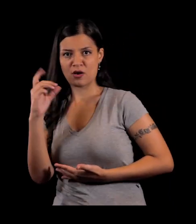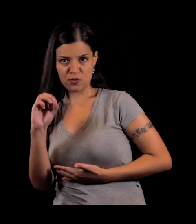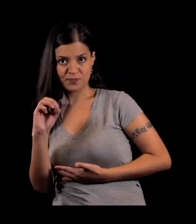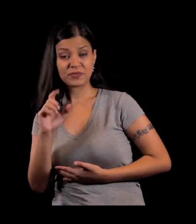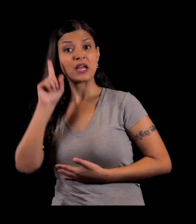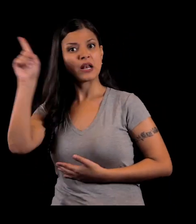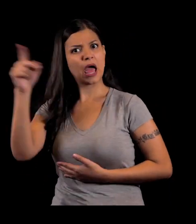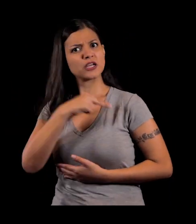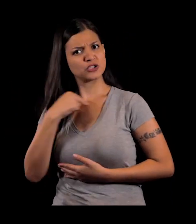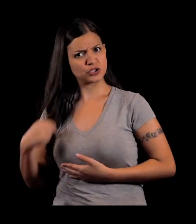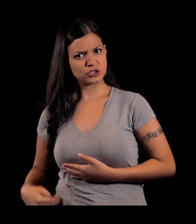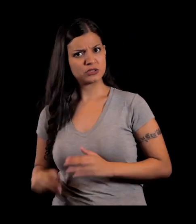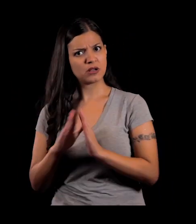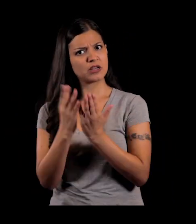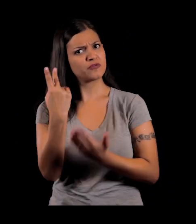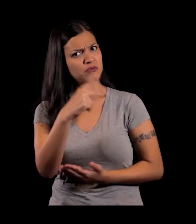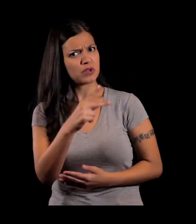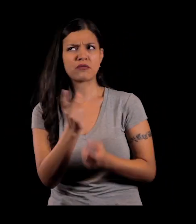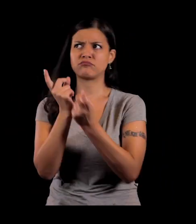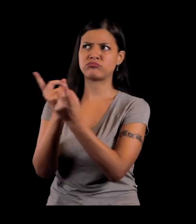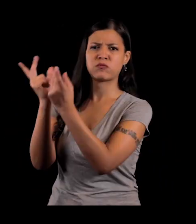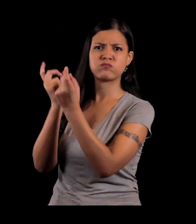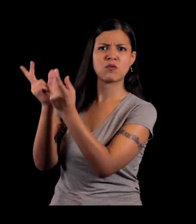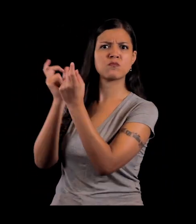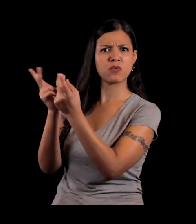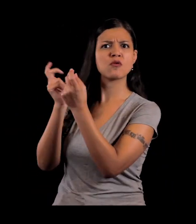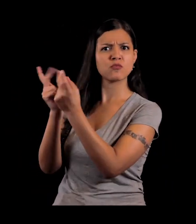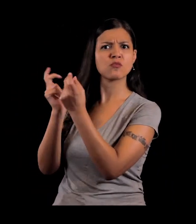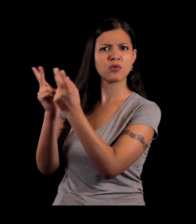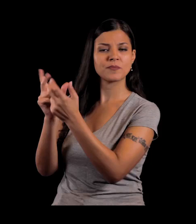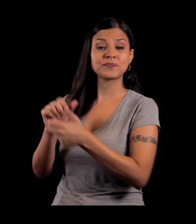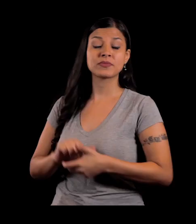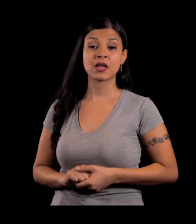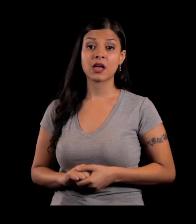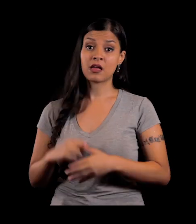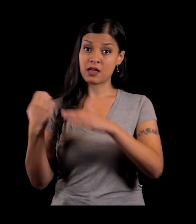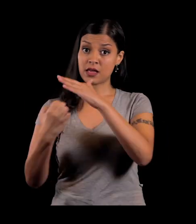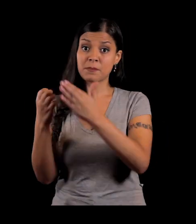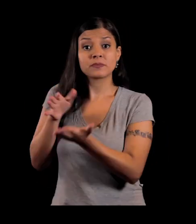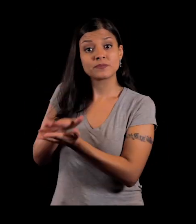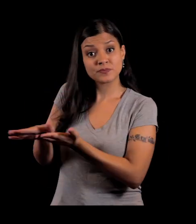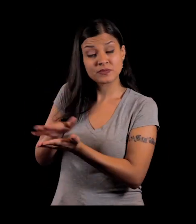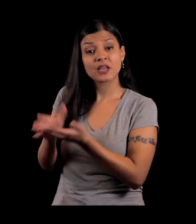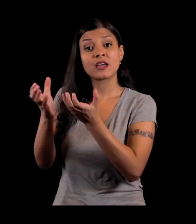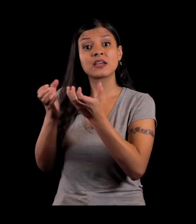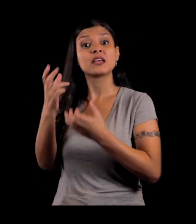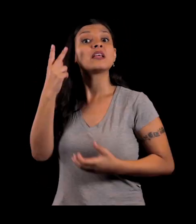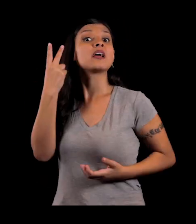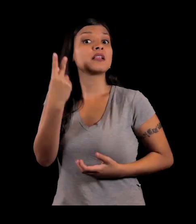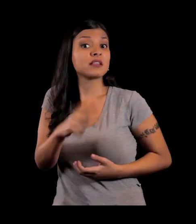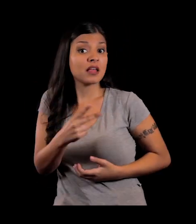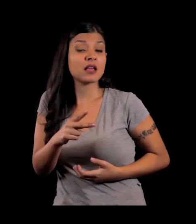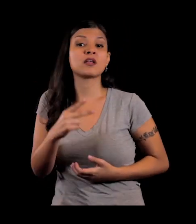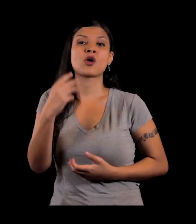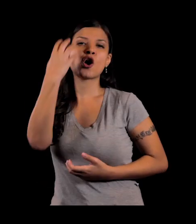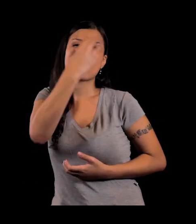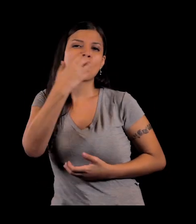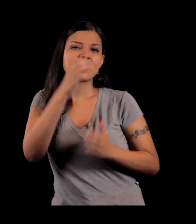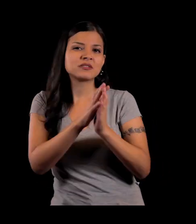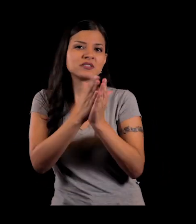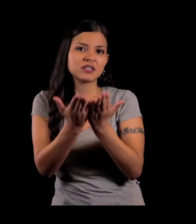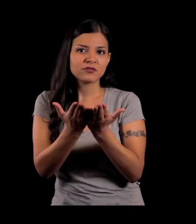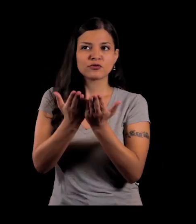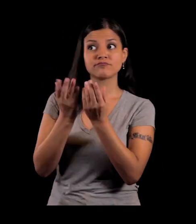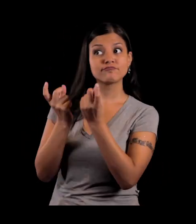muito vendido na China e a editora queria introduzir os romances de Paulo Coelho. A